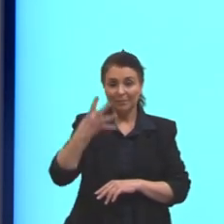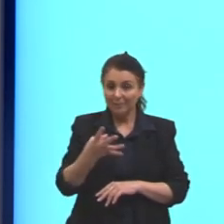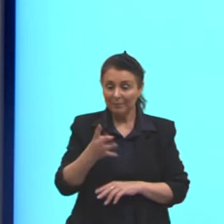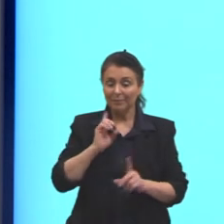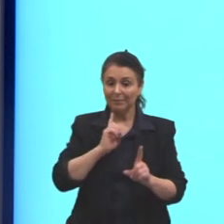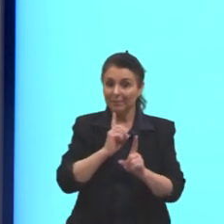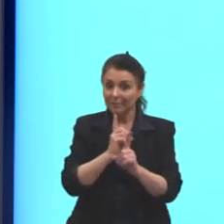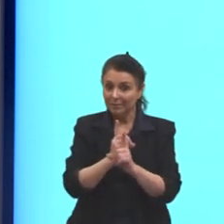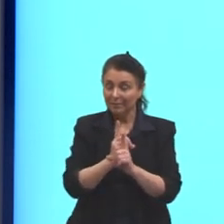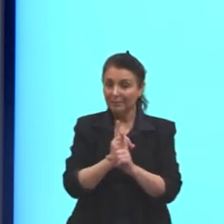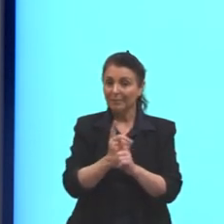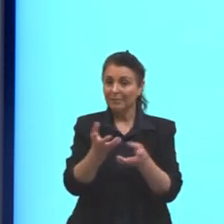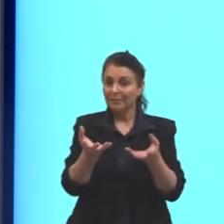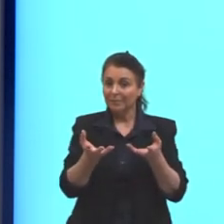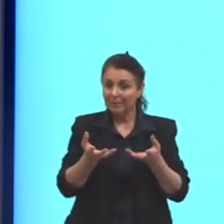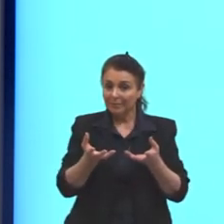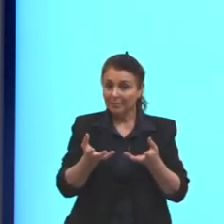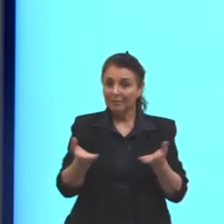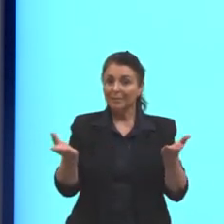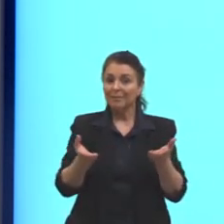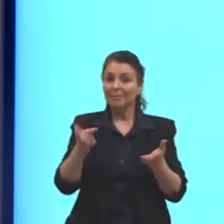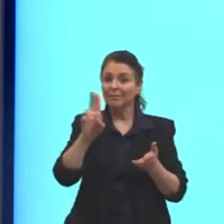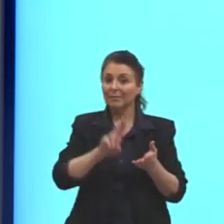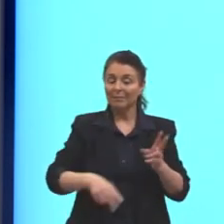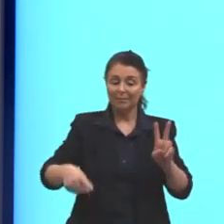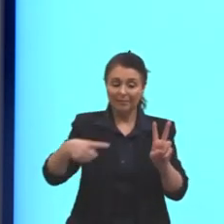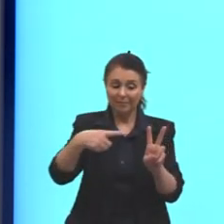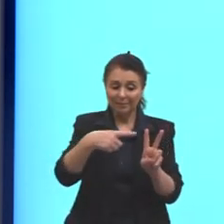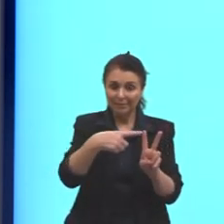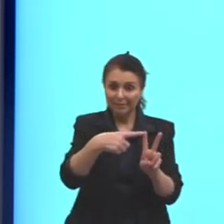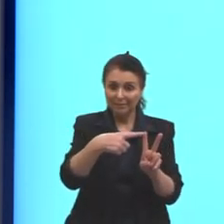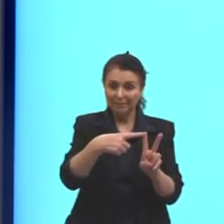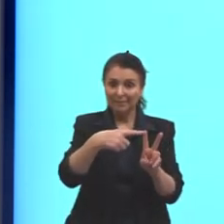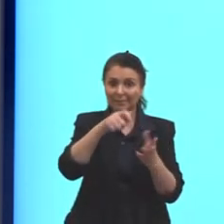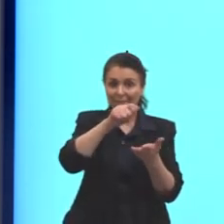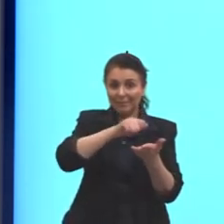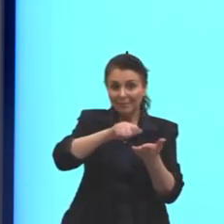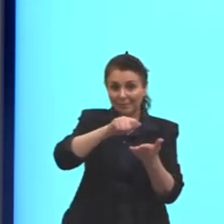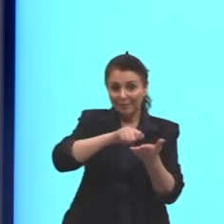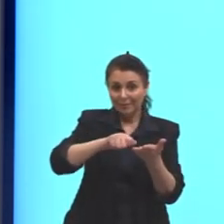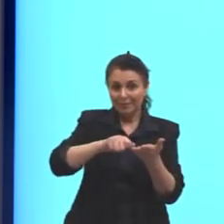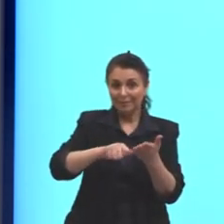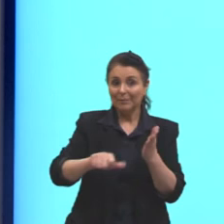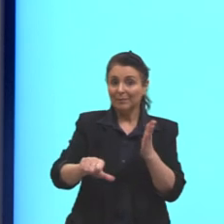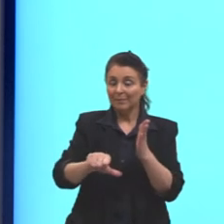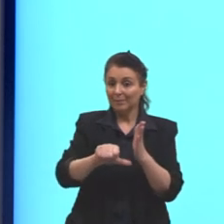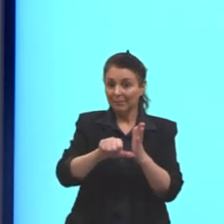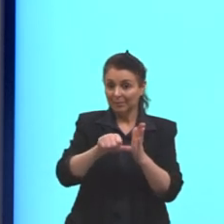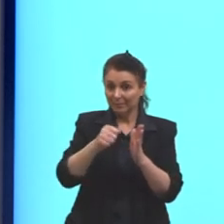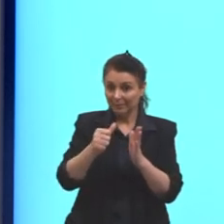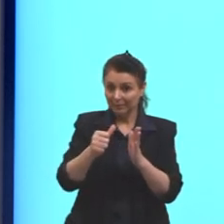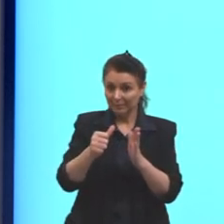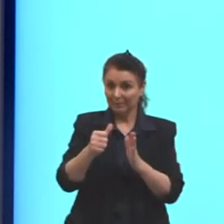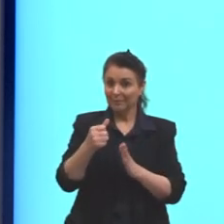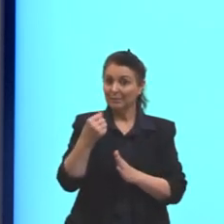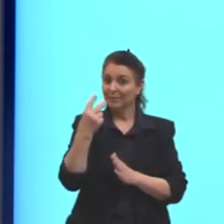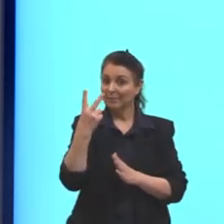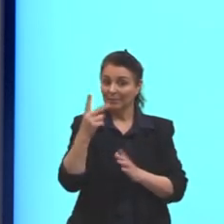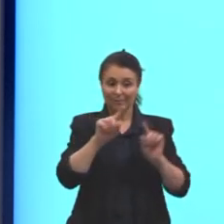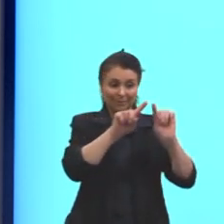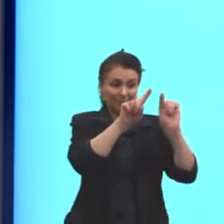e cheguei então nas raízes e agora nós vamos escrever então primeiro colocamos dois